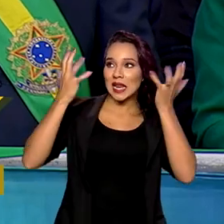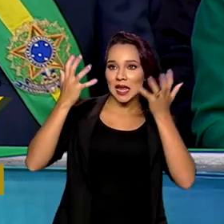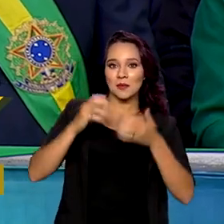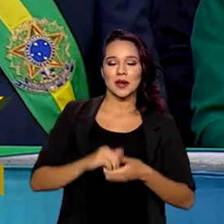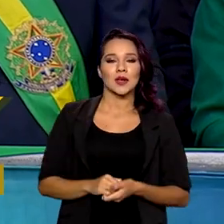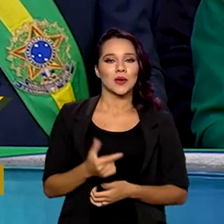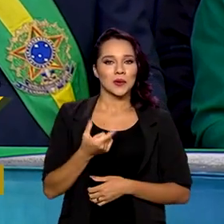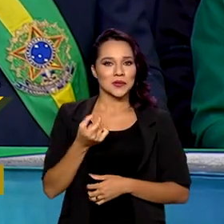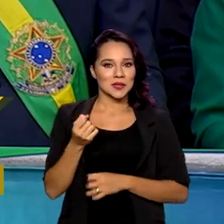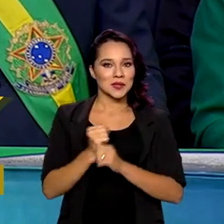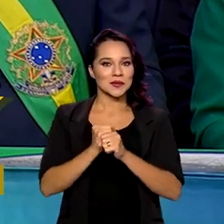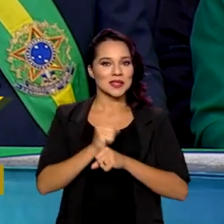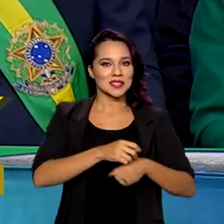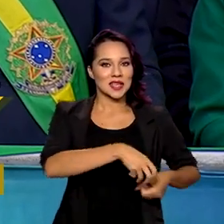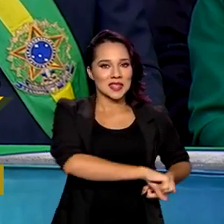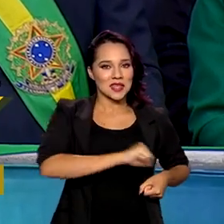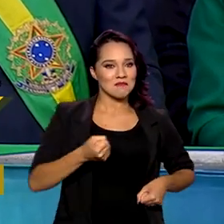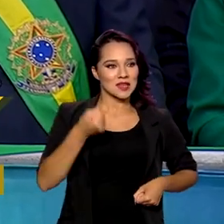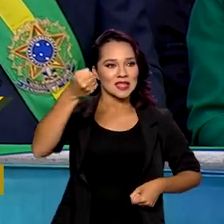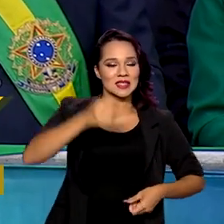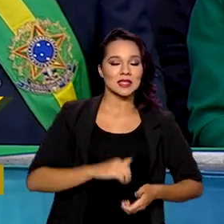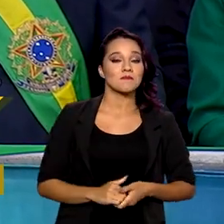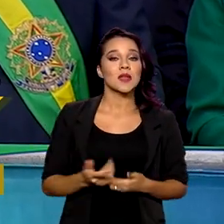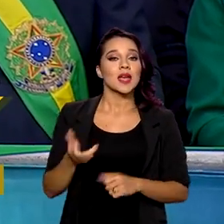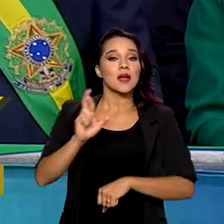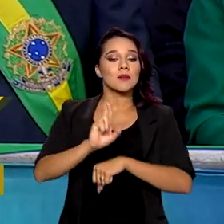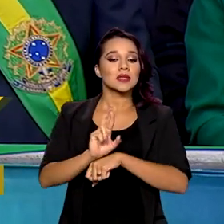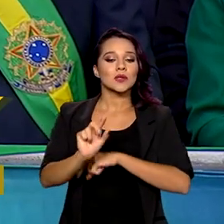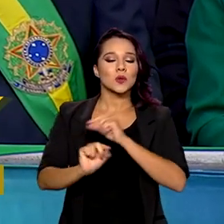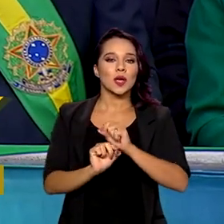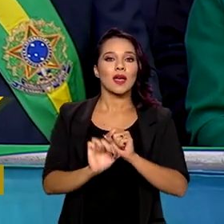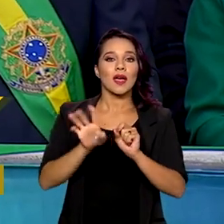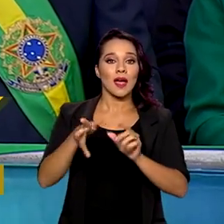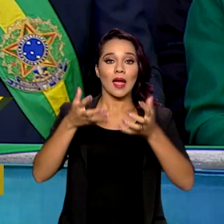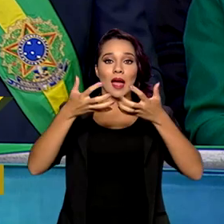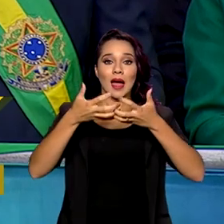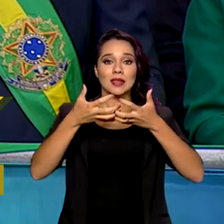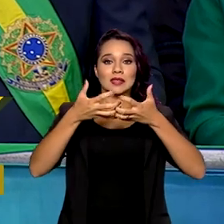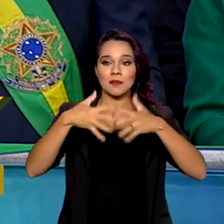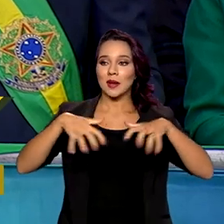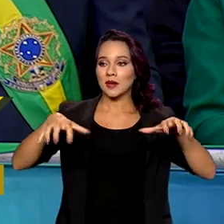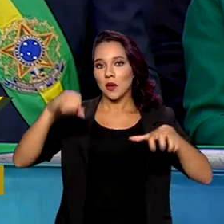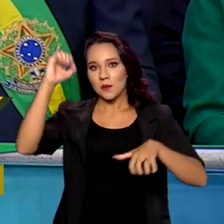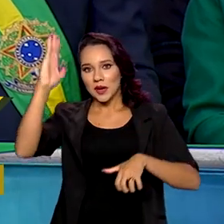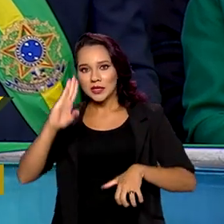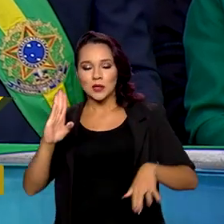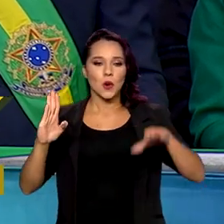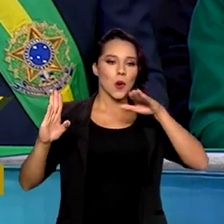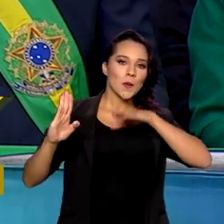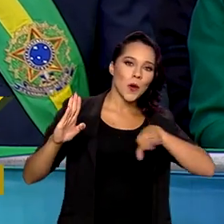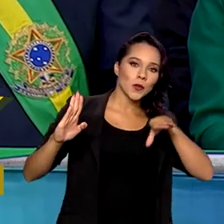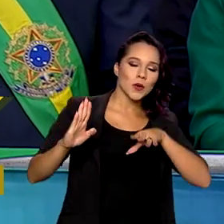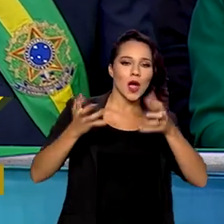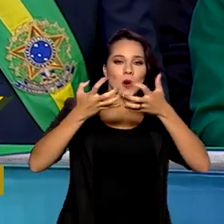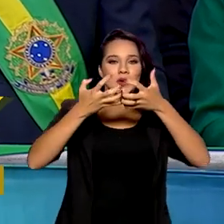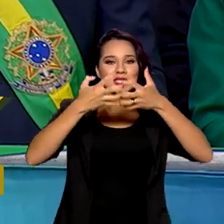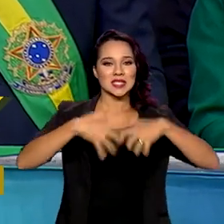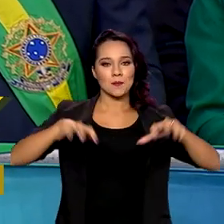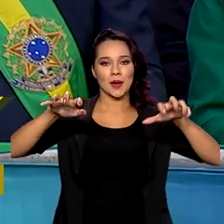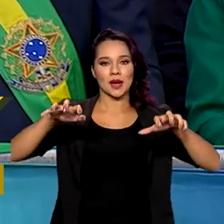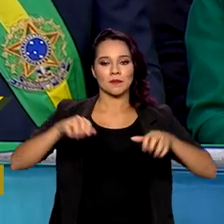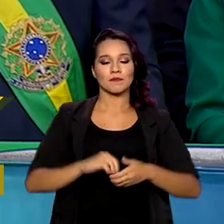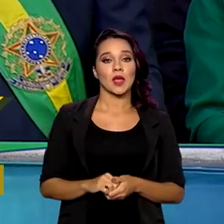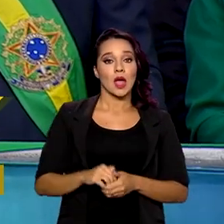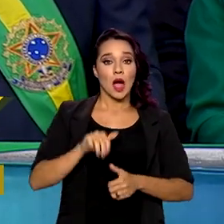o bicentenário da nossa independência, ele representa a separação entre o Brasil e Portugal. A mudança